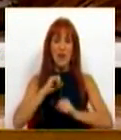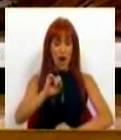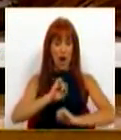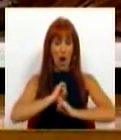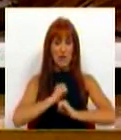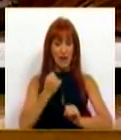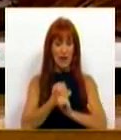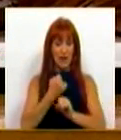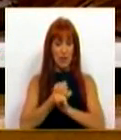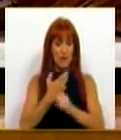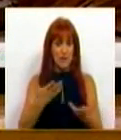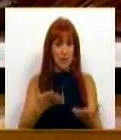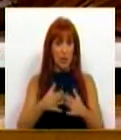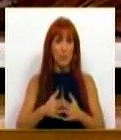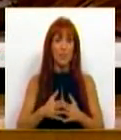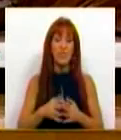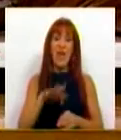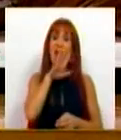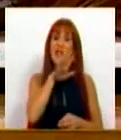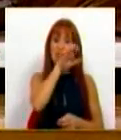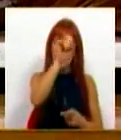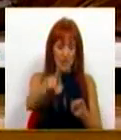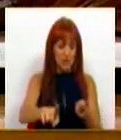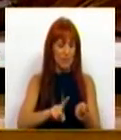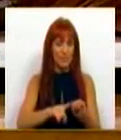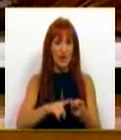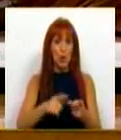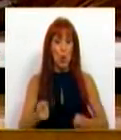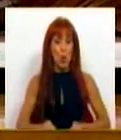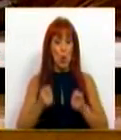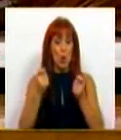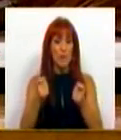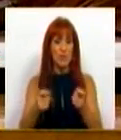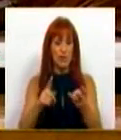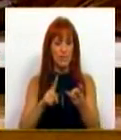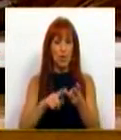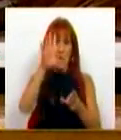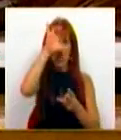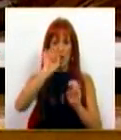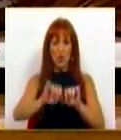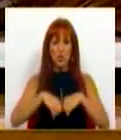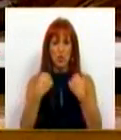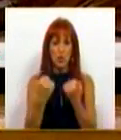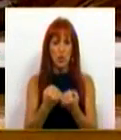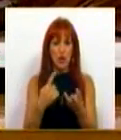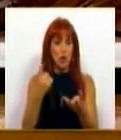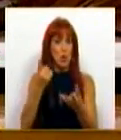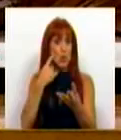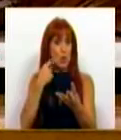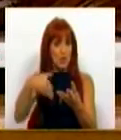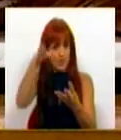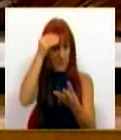nossa atuação: as famílias, o investimento, o Estado Social e o